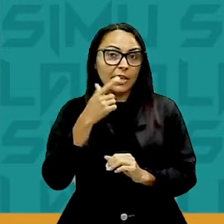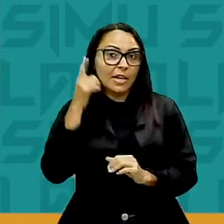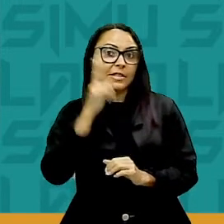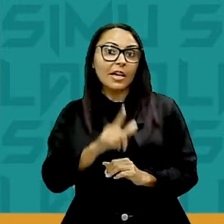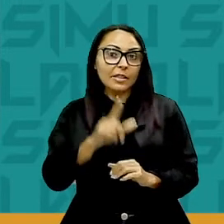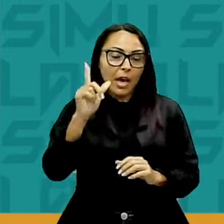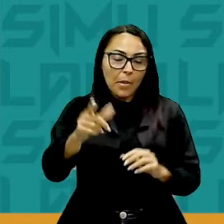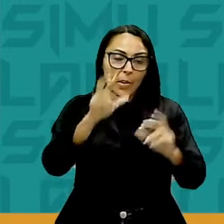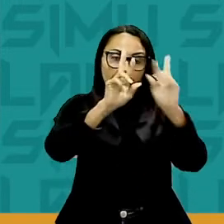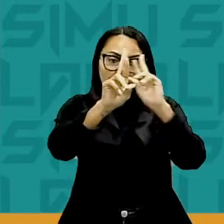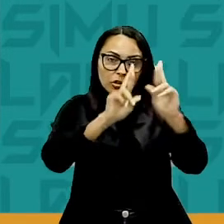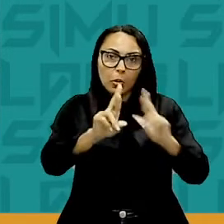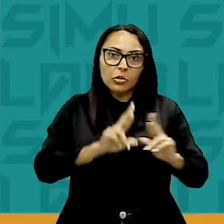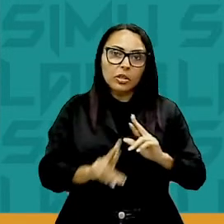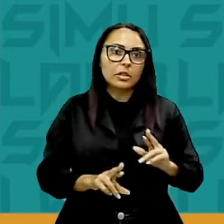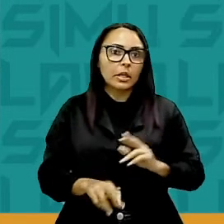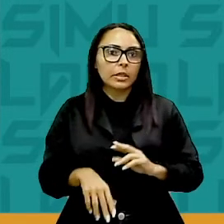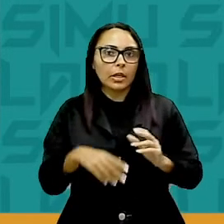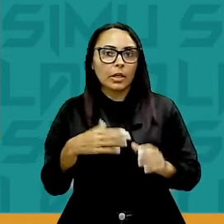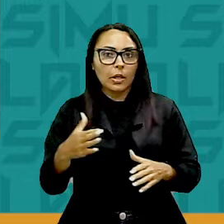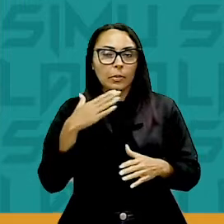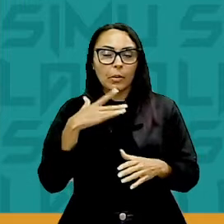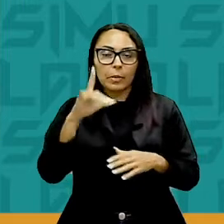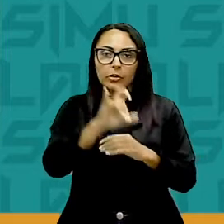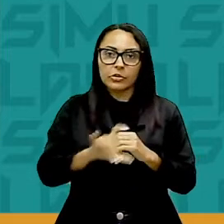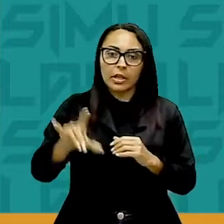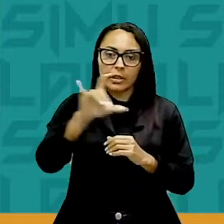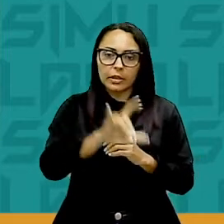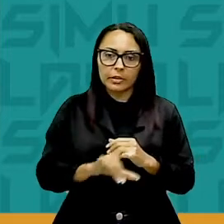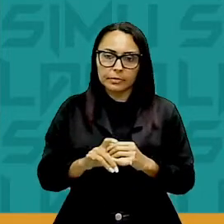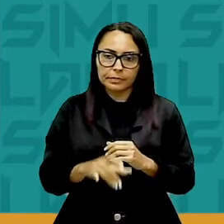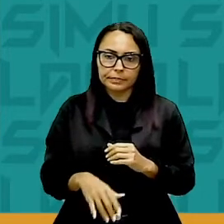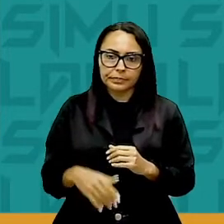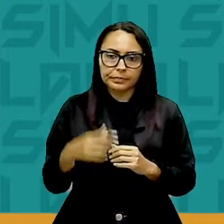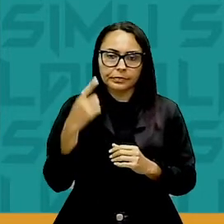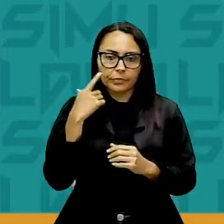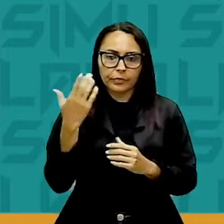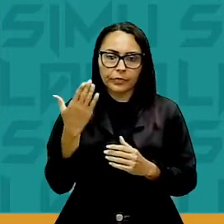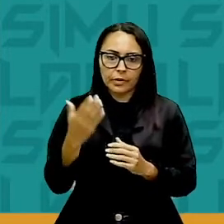a resposta certa para o meu Instagram, que está ali, ó,